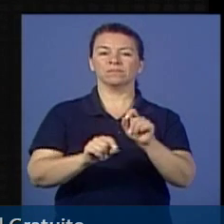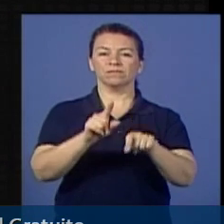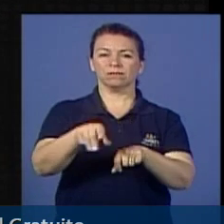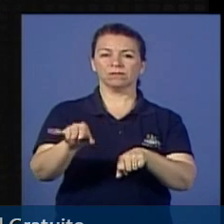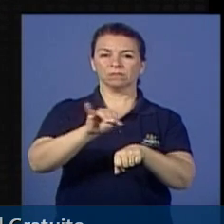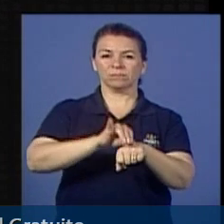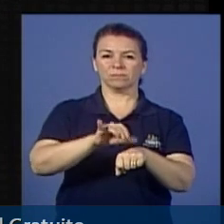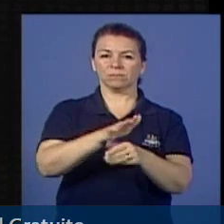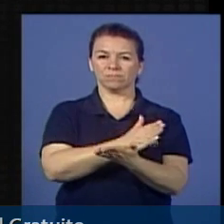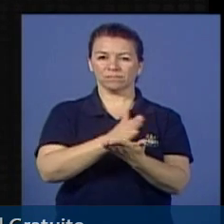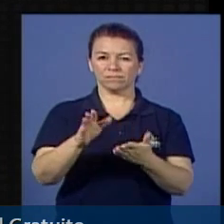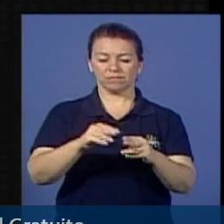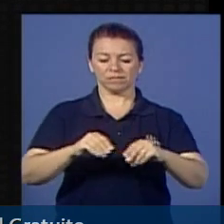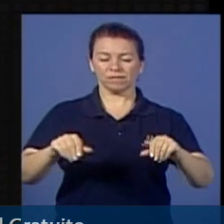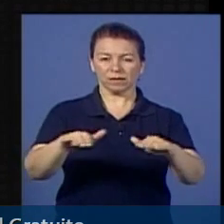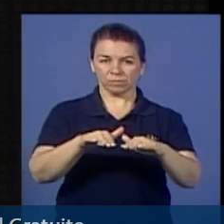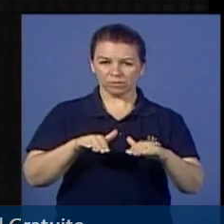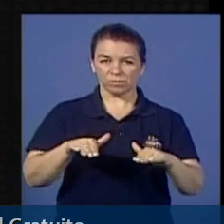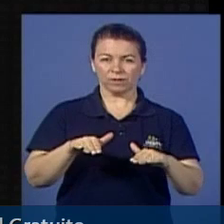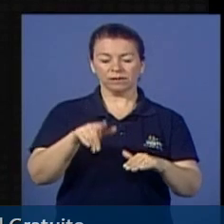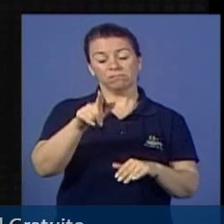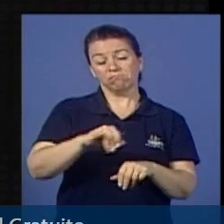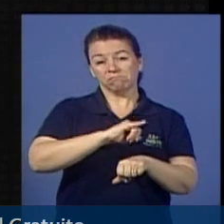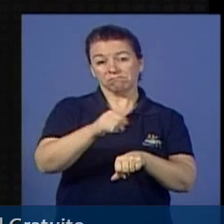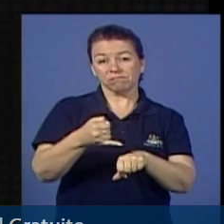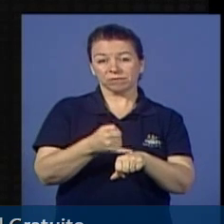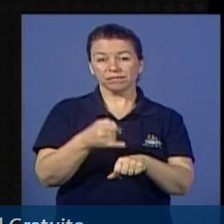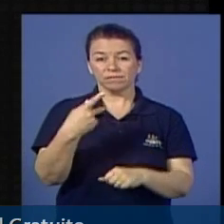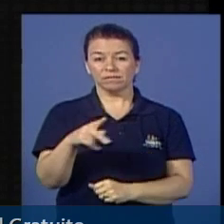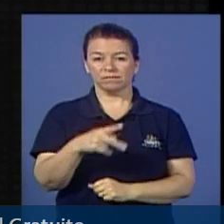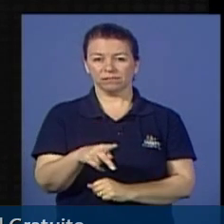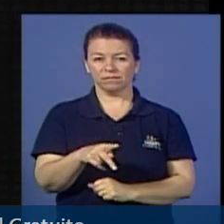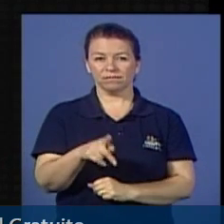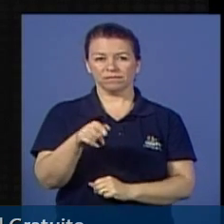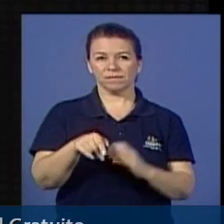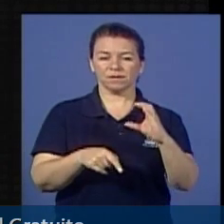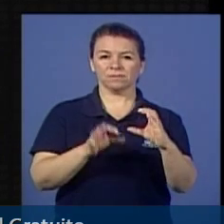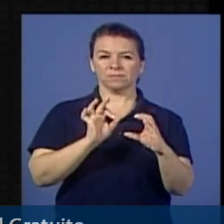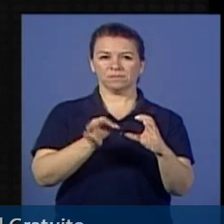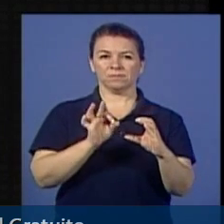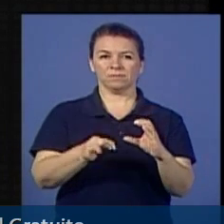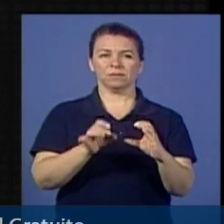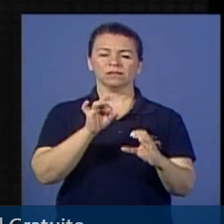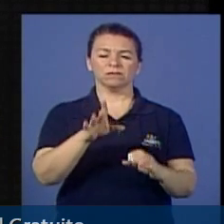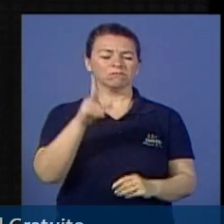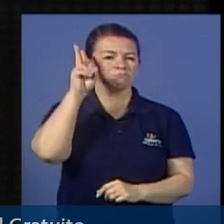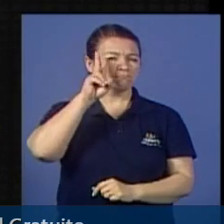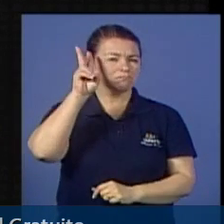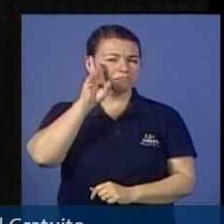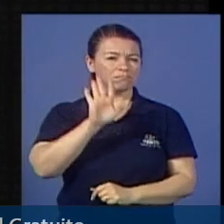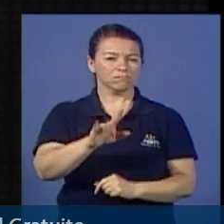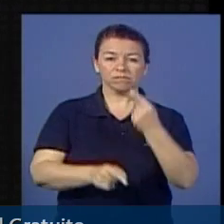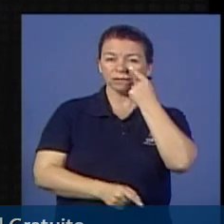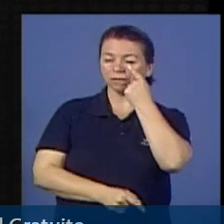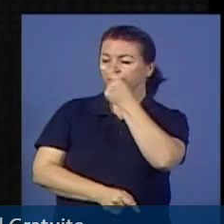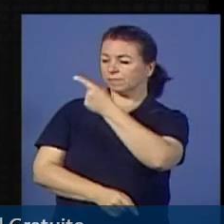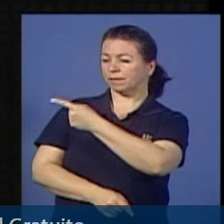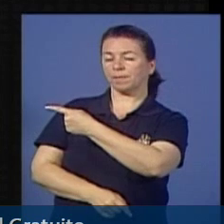de algumas regiões. No caso, especificamente, de Jerusalém. E aqui eu coloquei, só para nós relembrarmos, né?